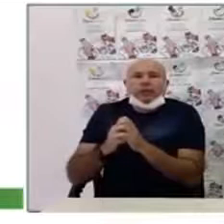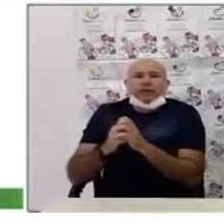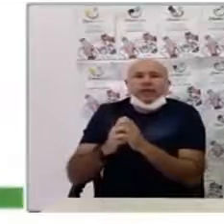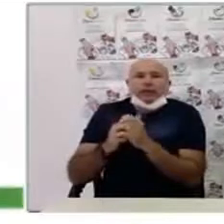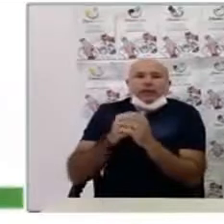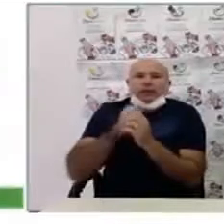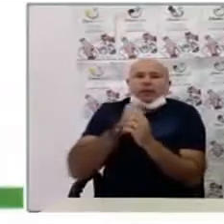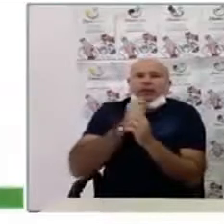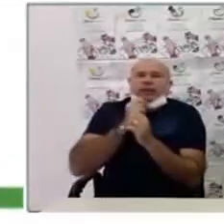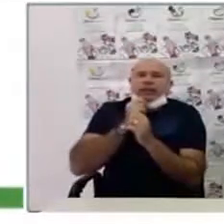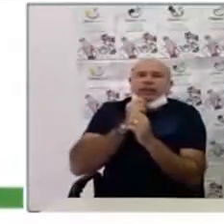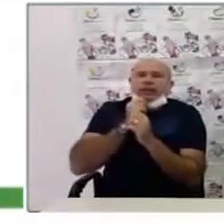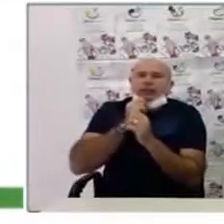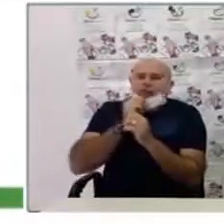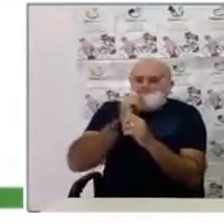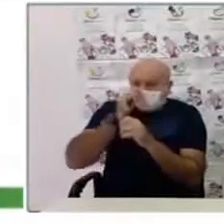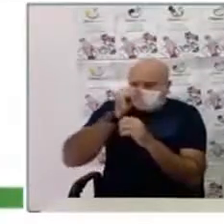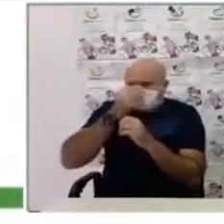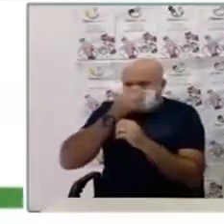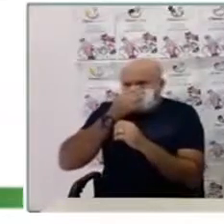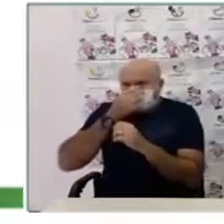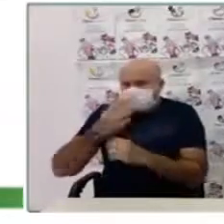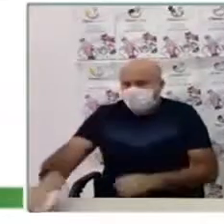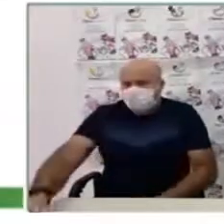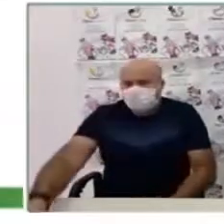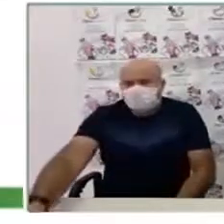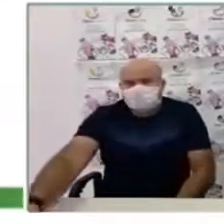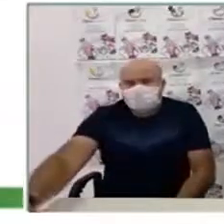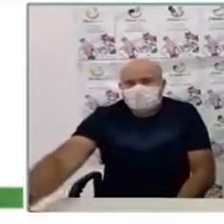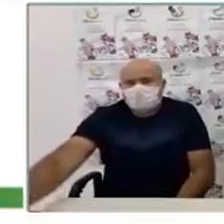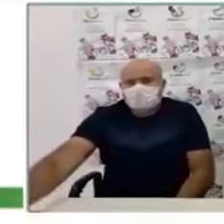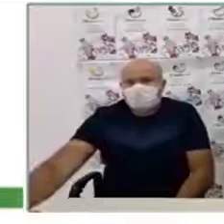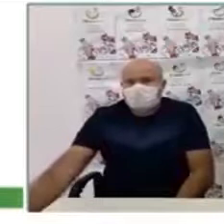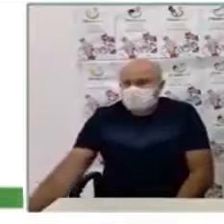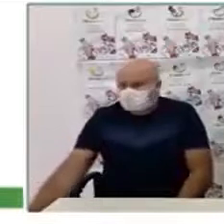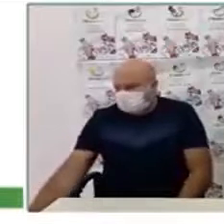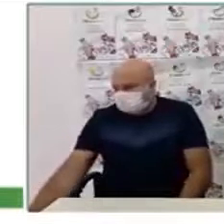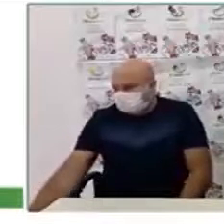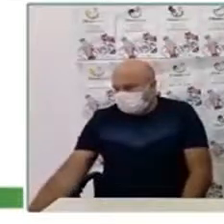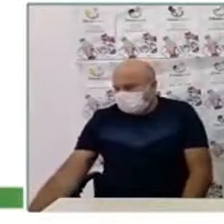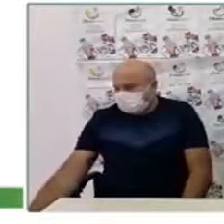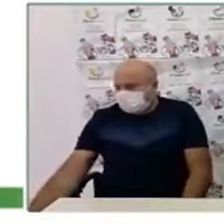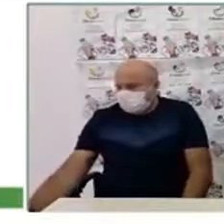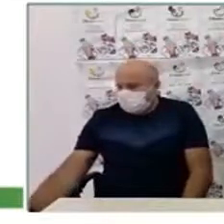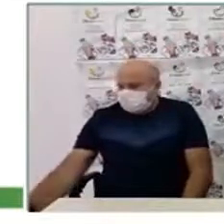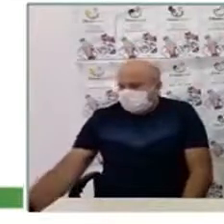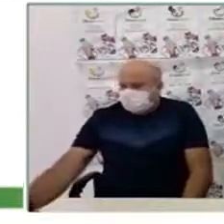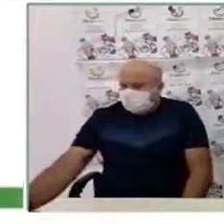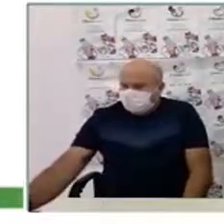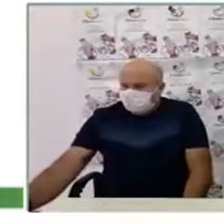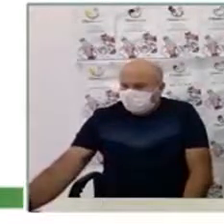Que seriam os postulados, a ideia de Bohr, né? Bem, como o professor Lismar falou, né? Bohr já pegou a ideia